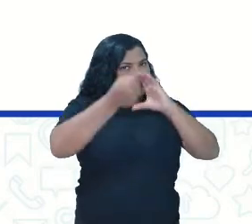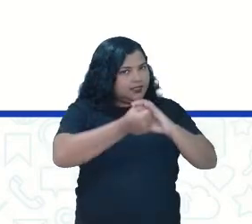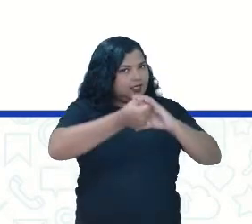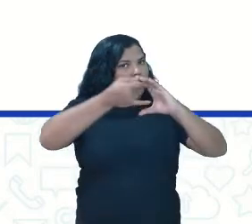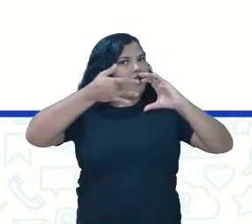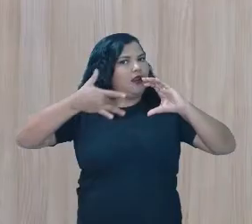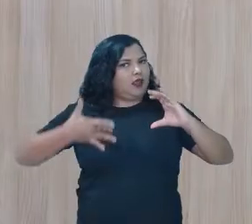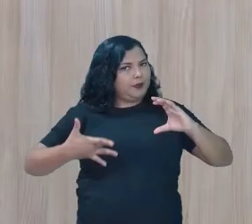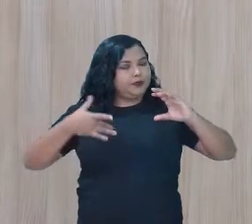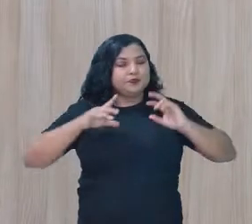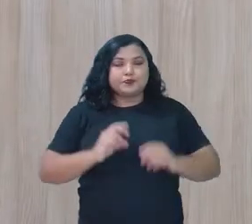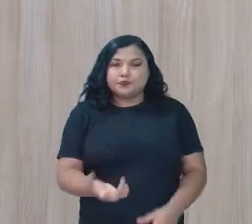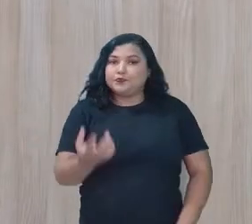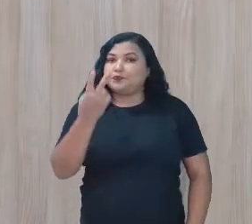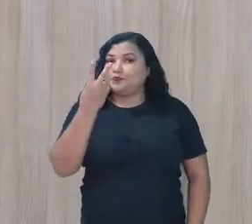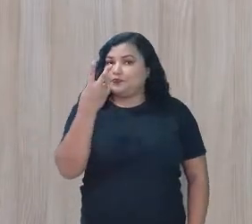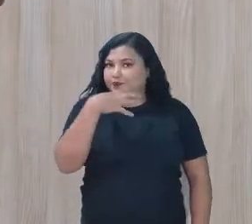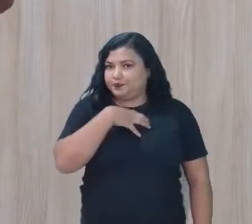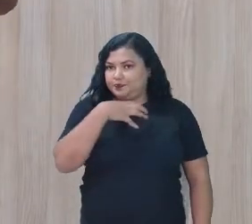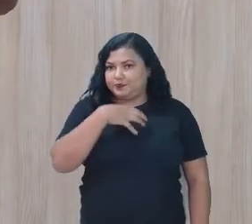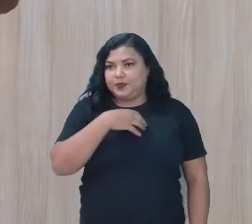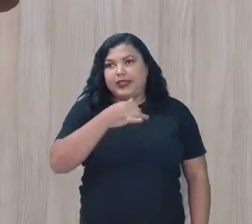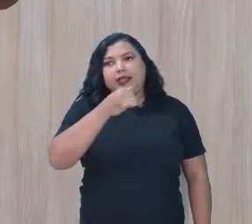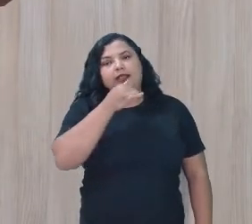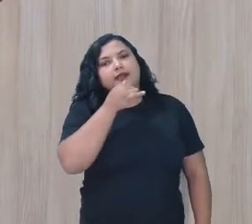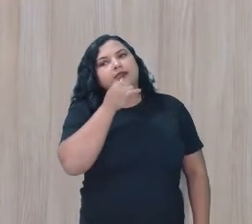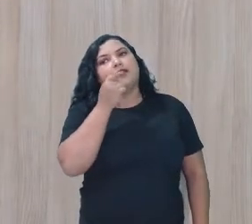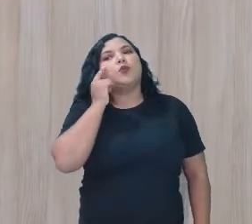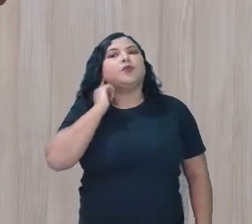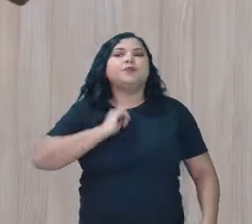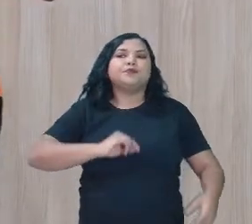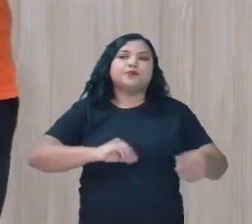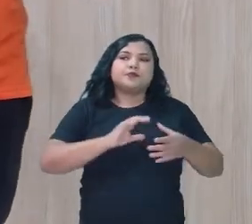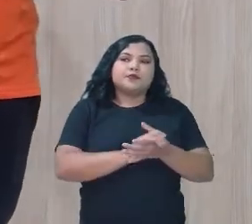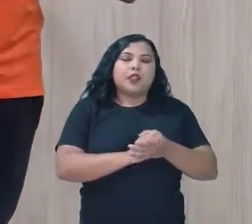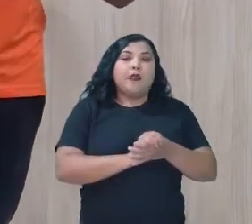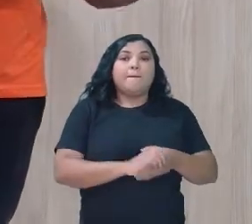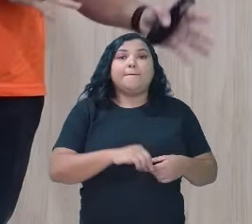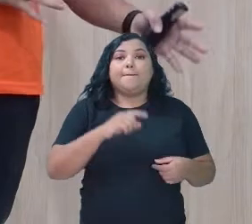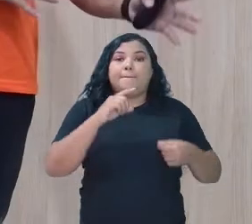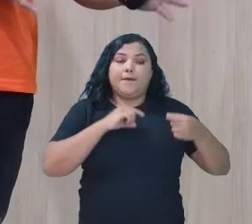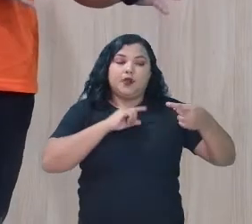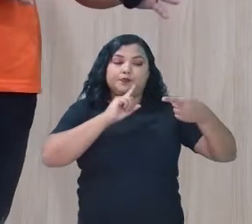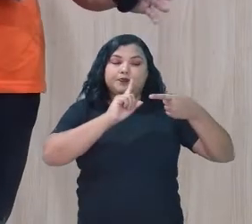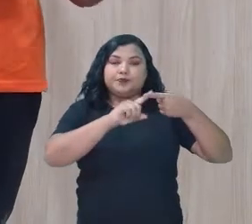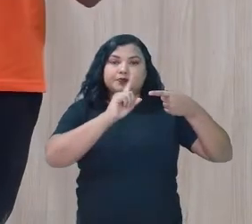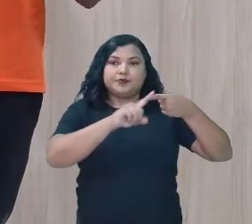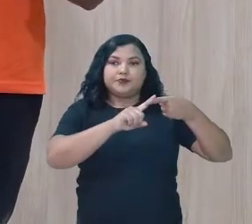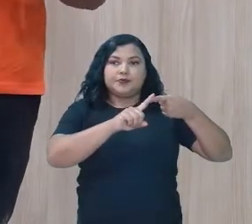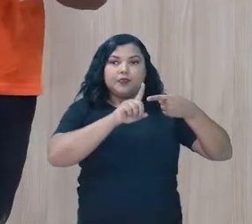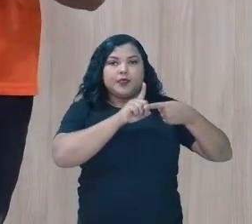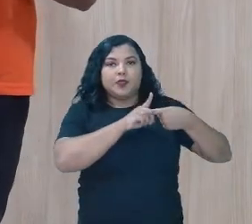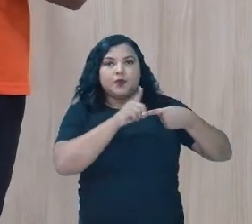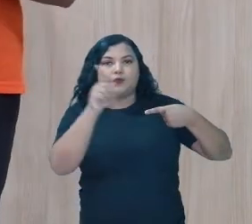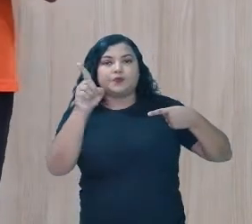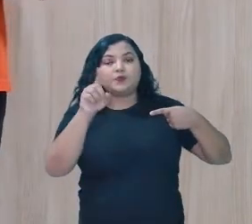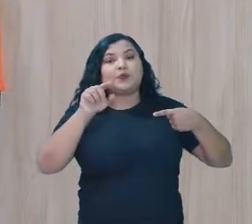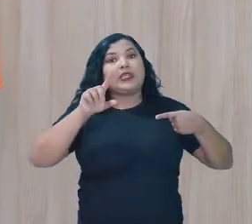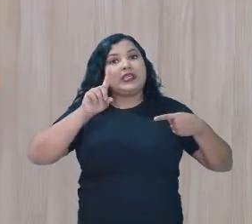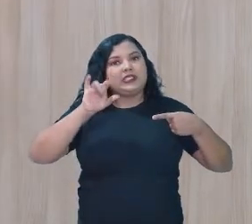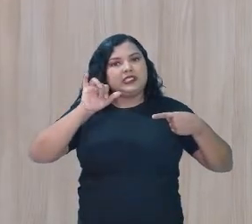essas grandezas de 2 formas. As grandezas, elas podem ser grandezas diretamente proporcionais e